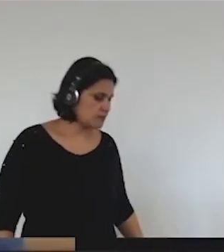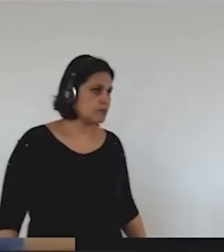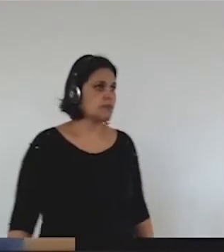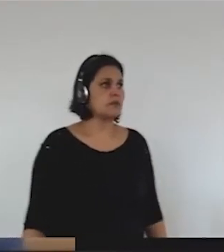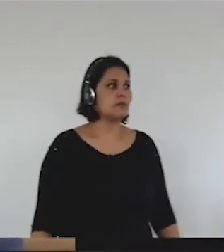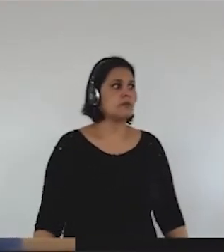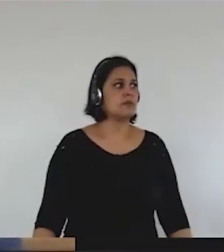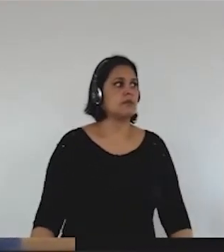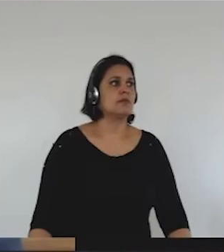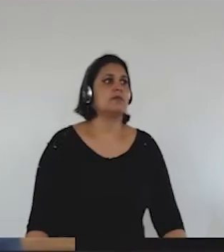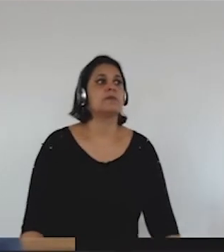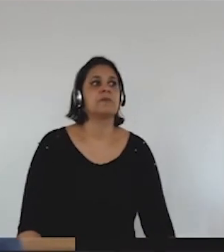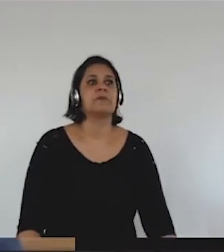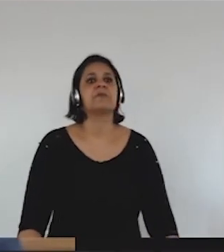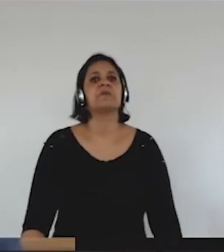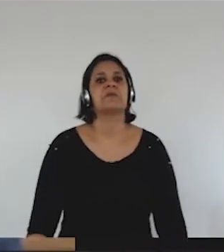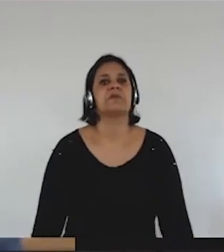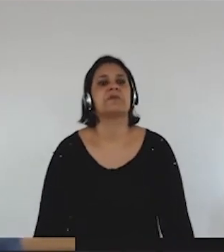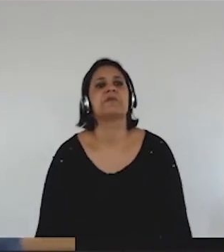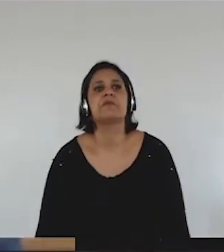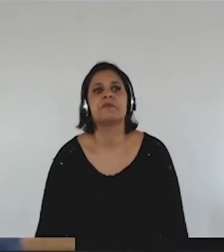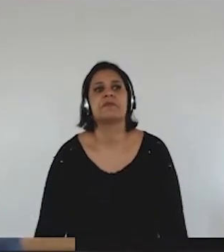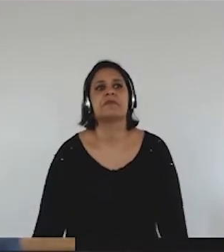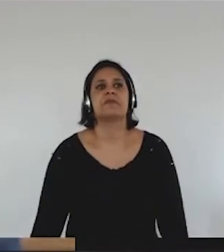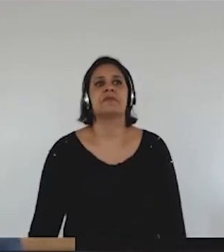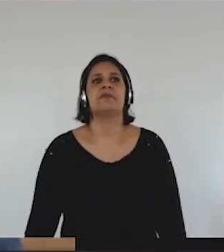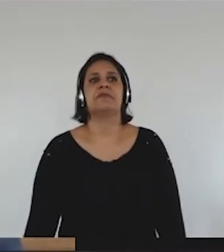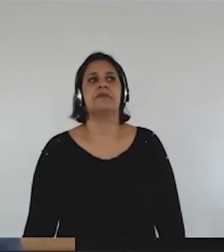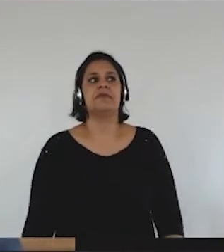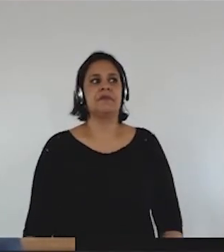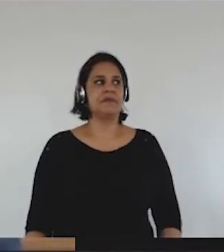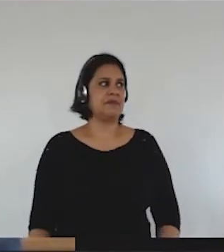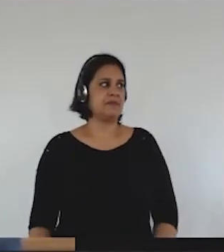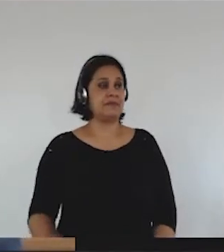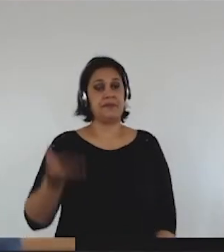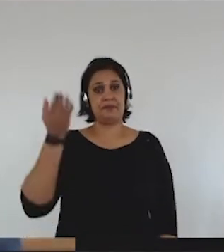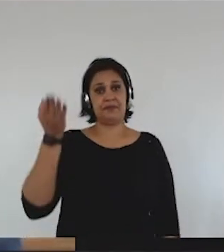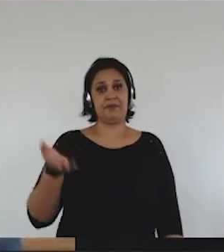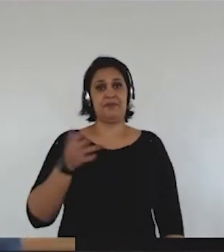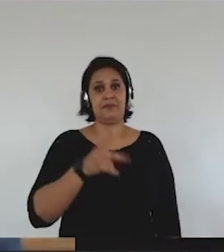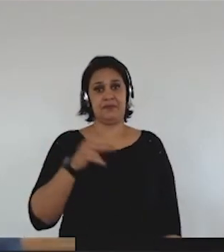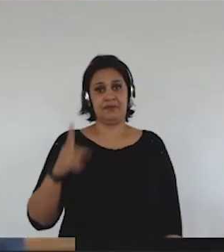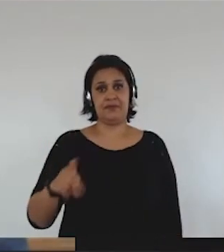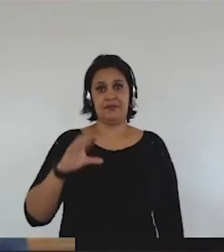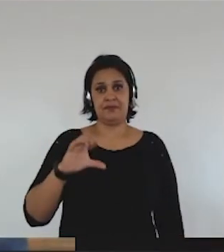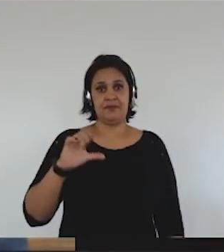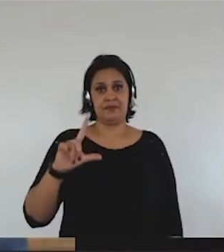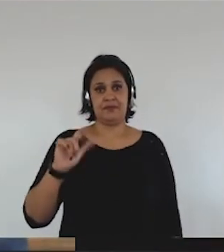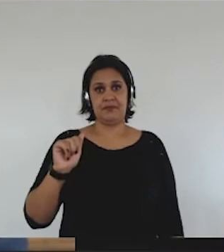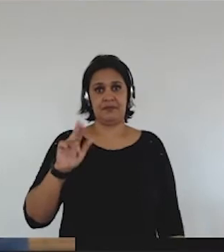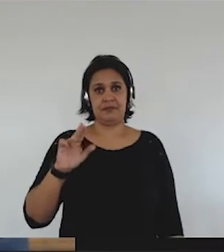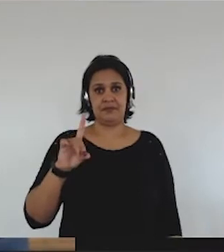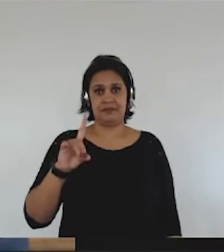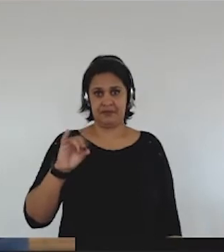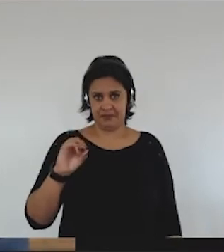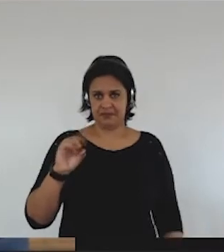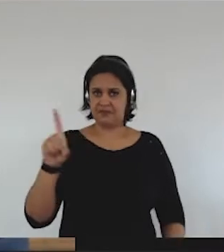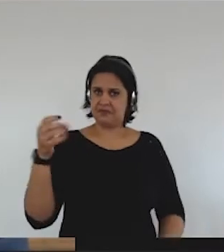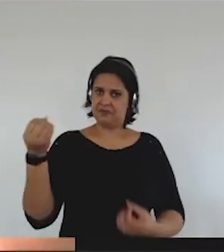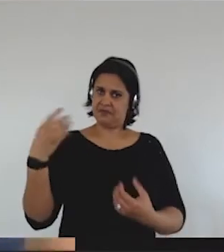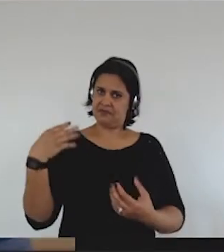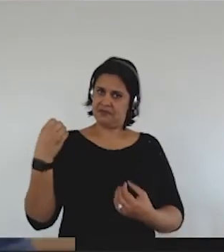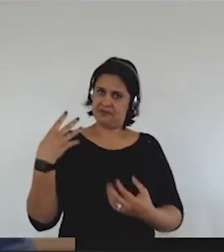Bem, colegas, o professor Cláudio Carneiro, ele deu aulas a mim e a professora